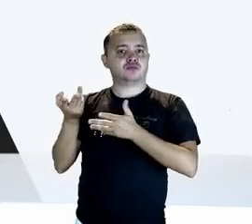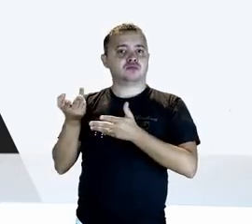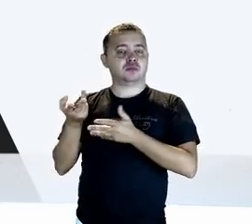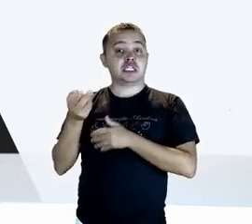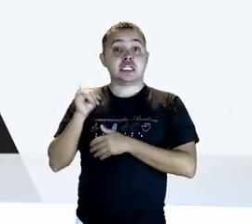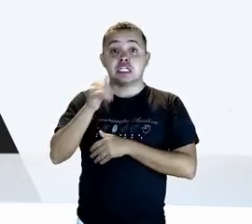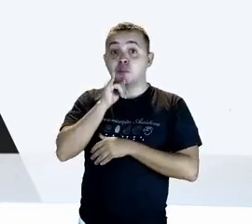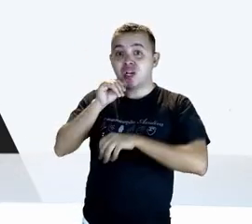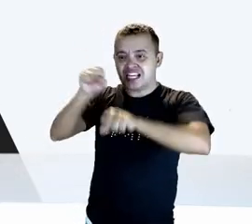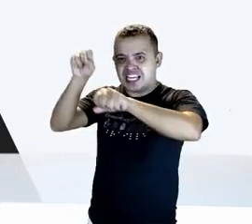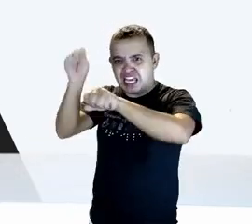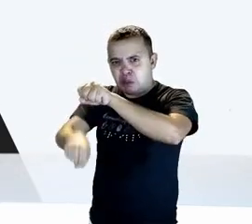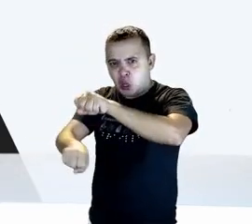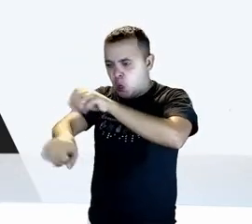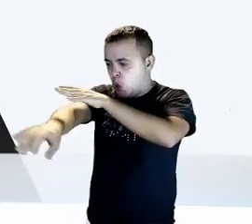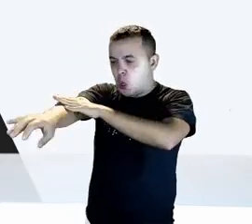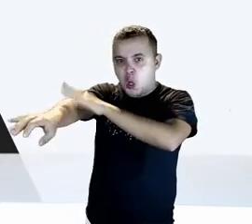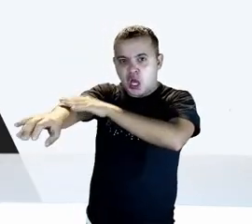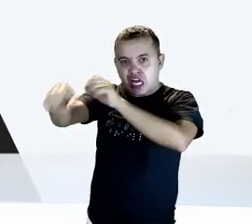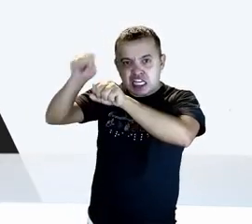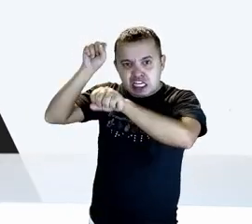tiver fratura exposta, pessoal,